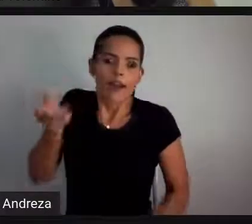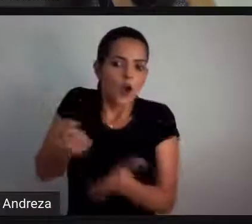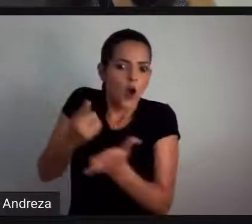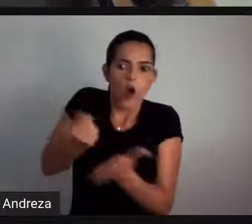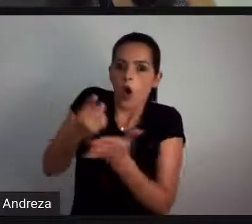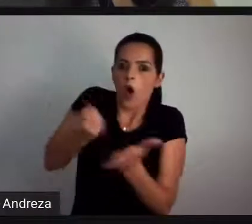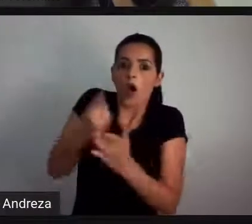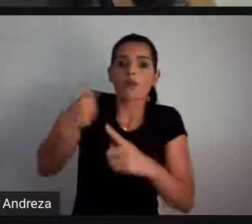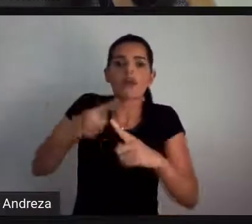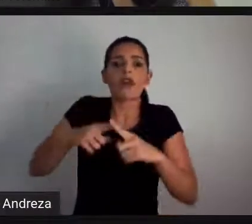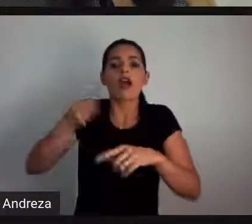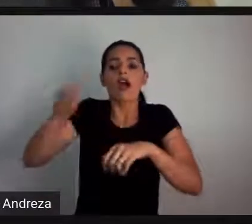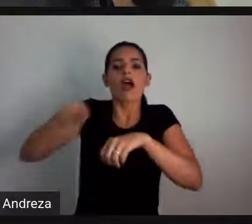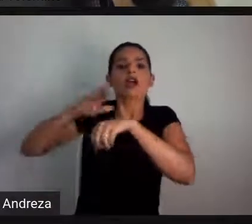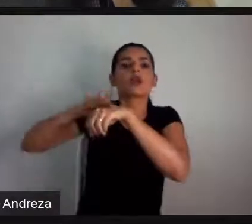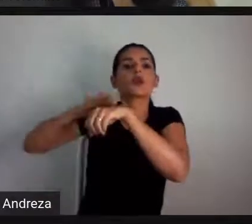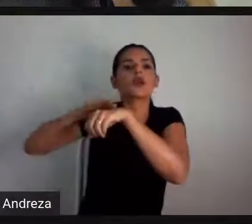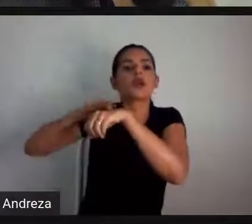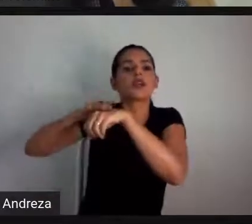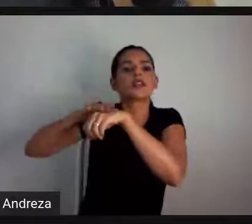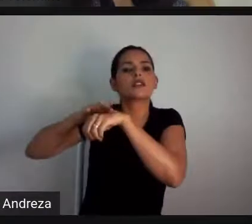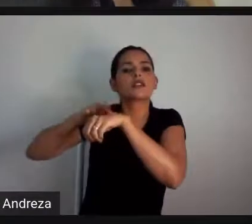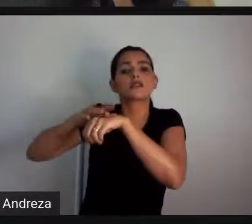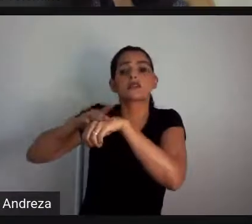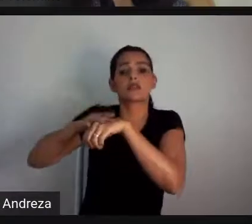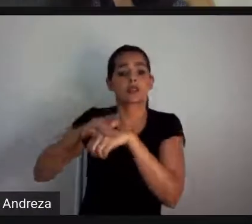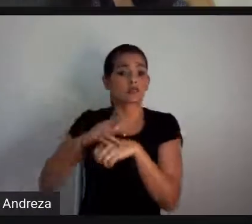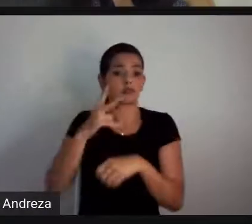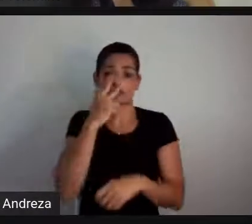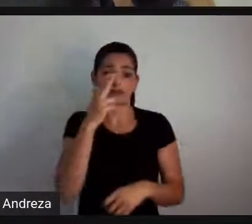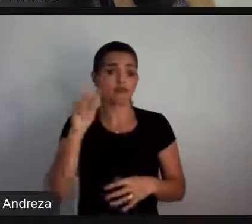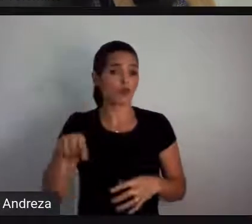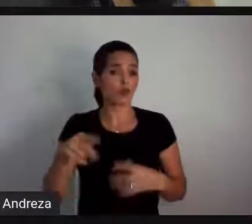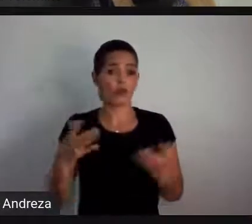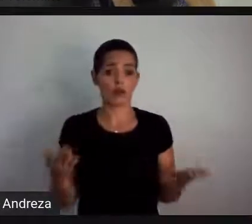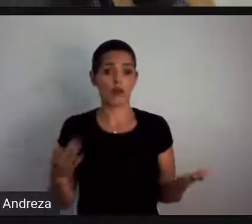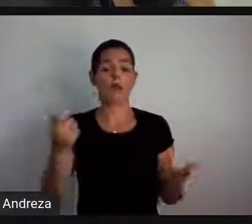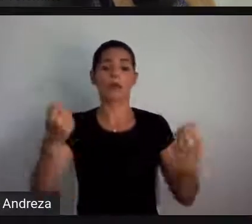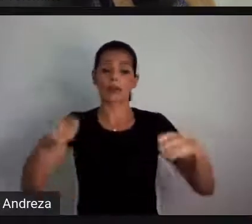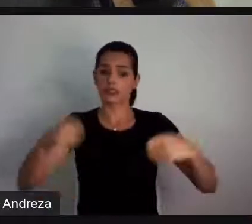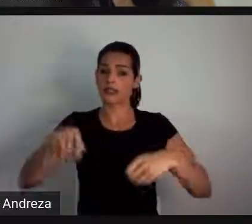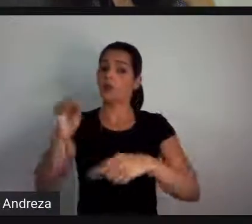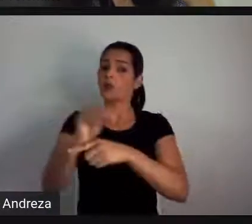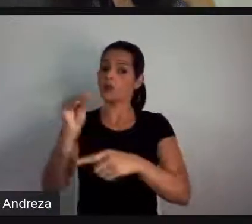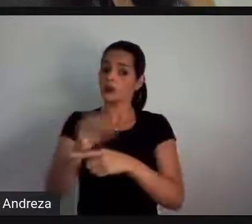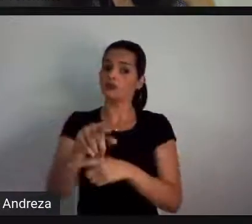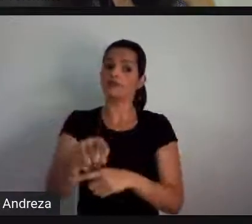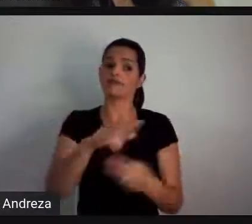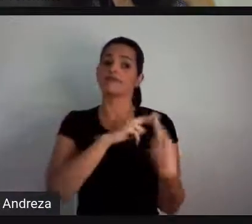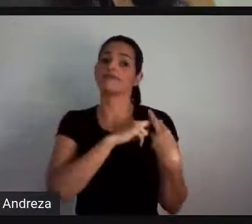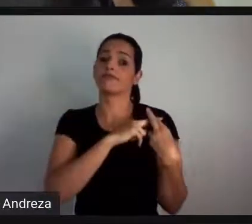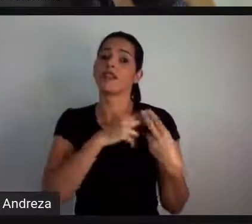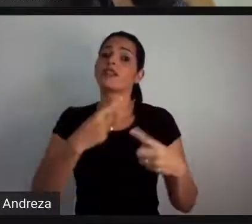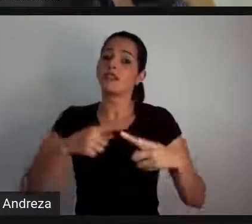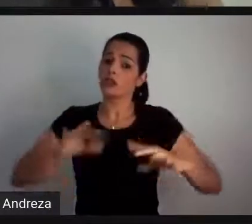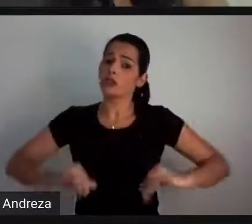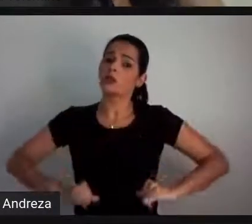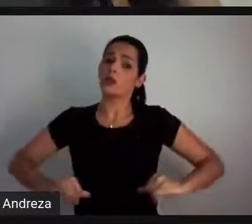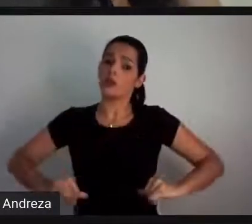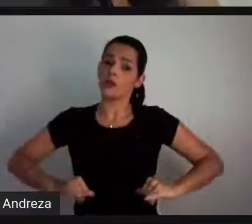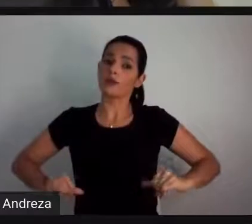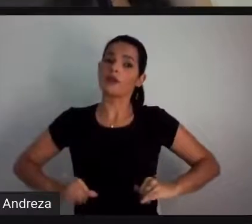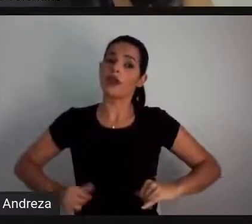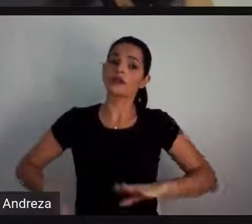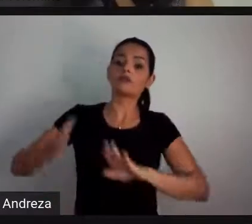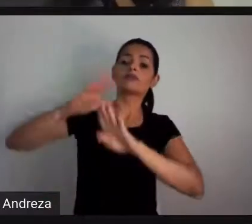essa patologia quase de tio Patinhas, né? Que a gente precisa cuidar, olhar para isso, porque tem uma dor e um sofrimento grande ali